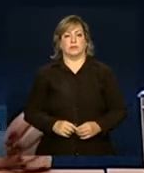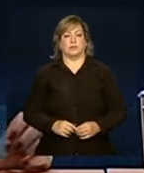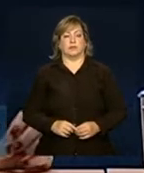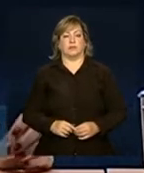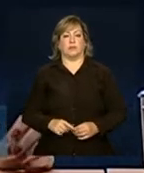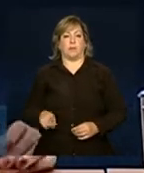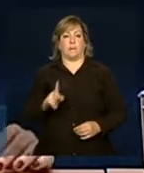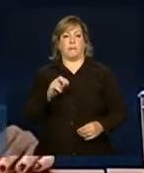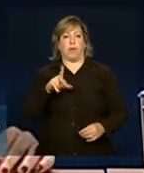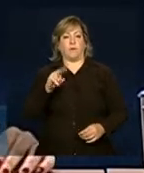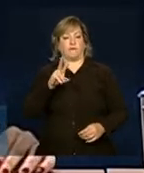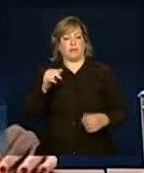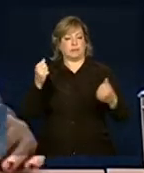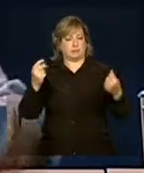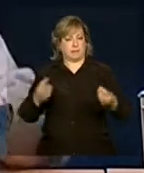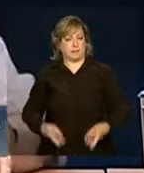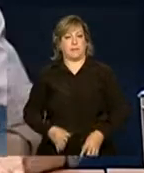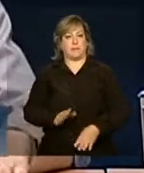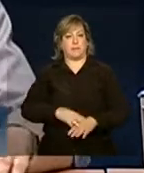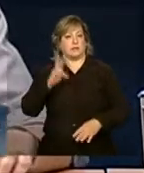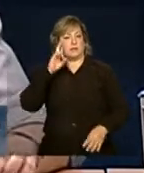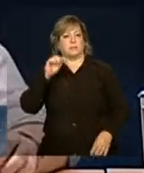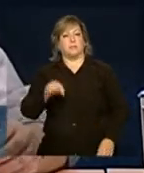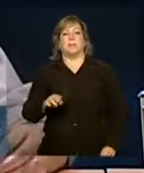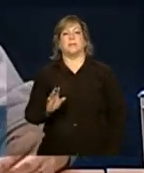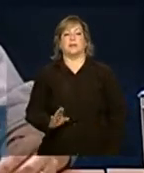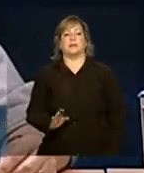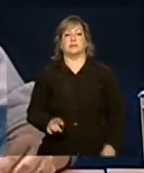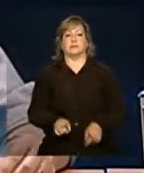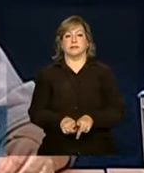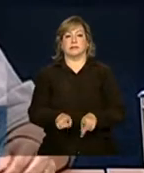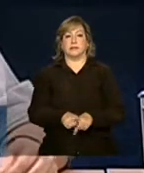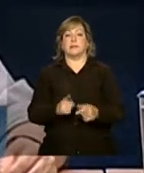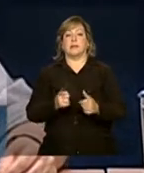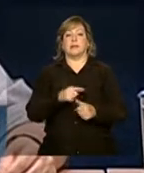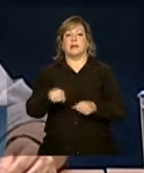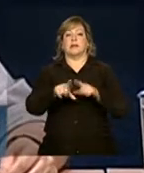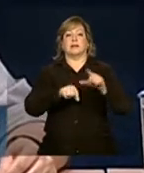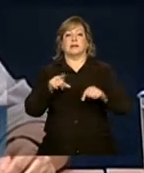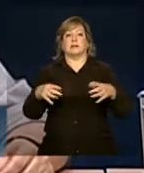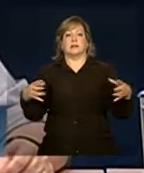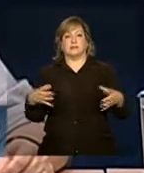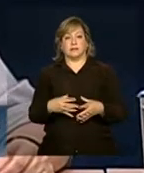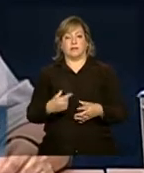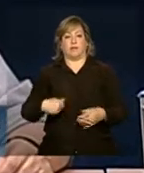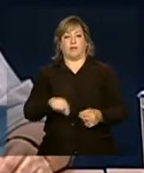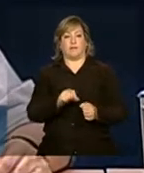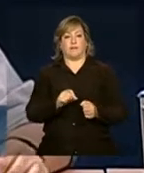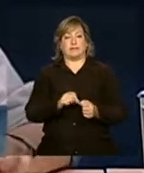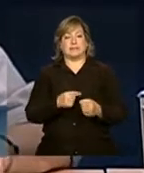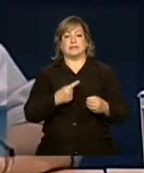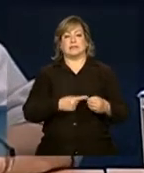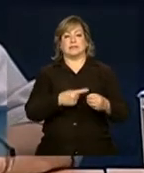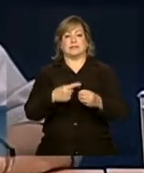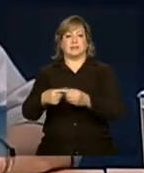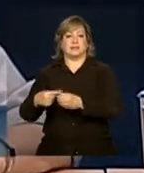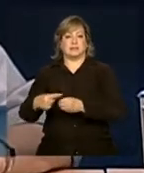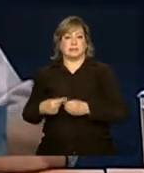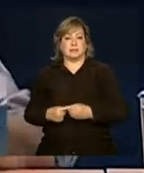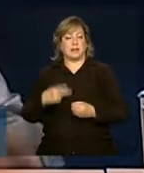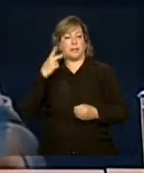os primeiros o Paulo vai falar ah certamente mais disso mas a primeira seleção que a gente faz de cidades